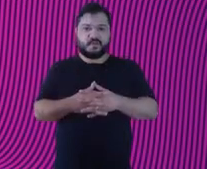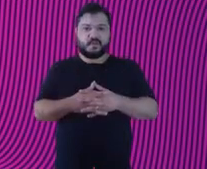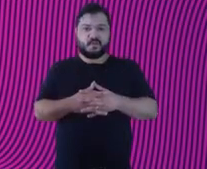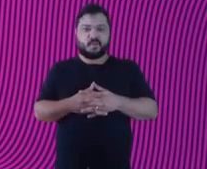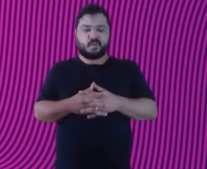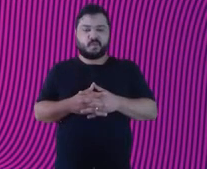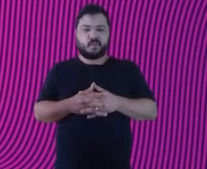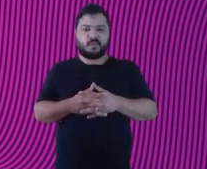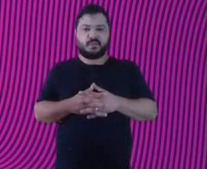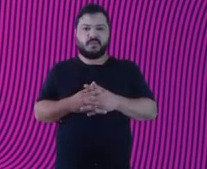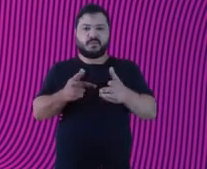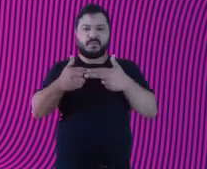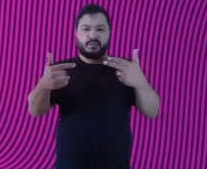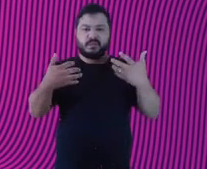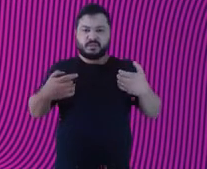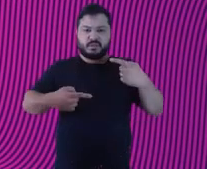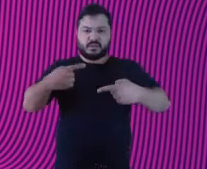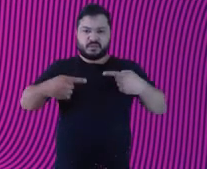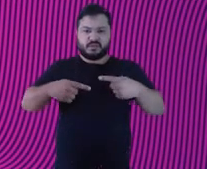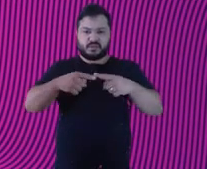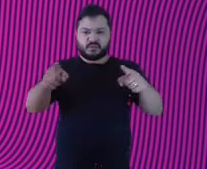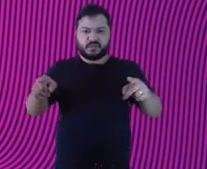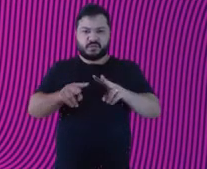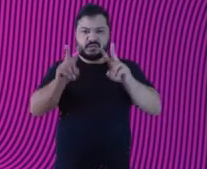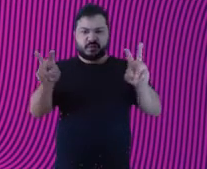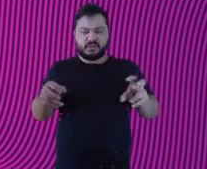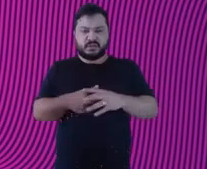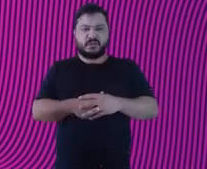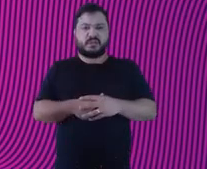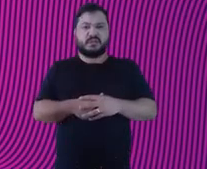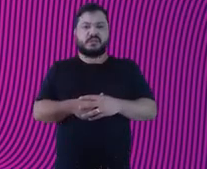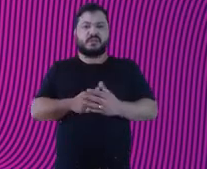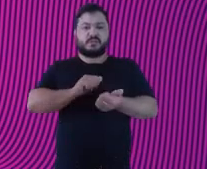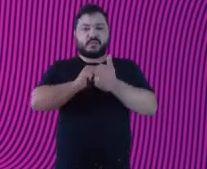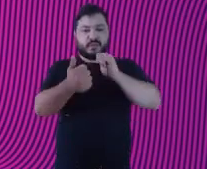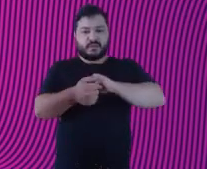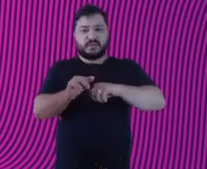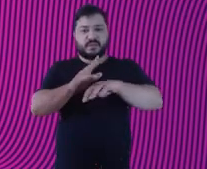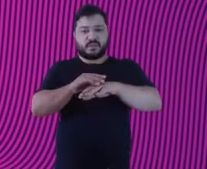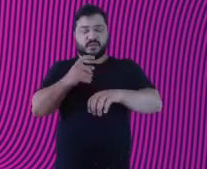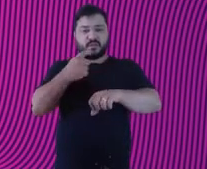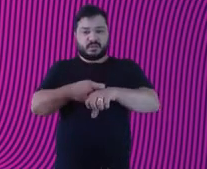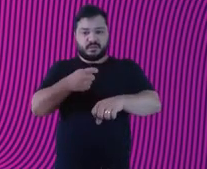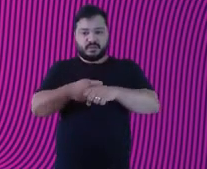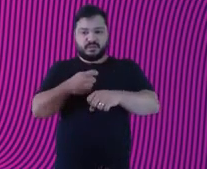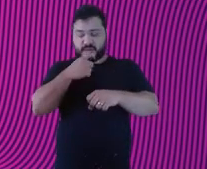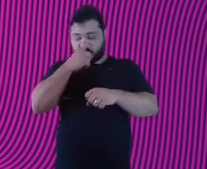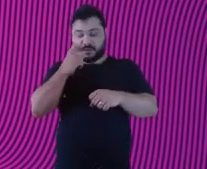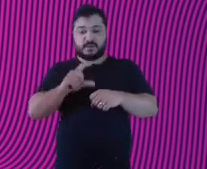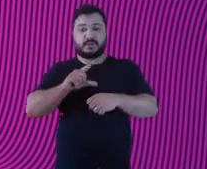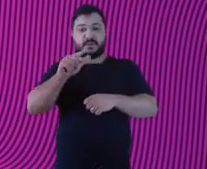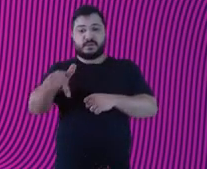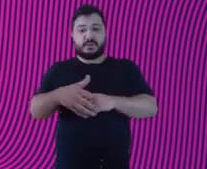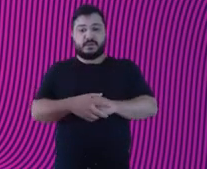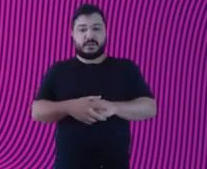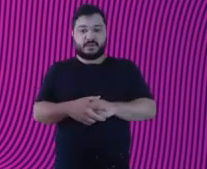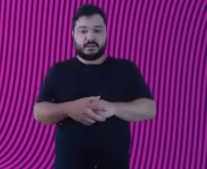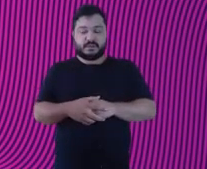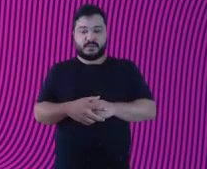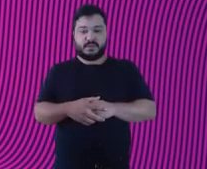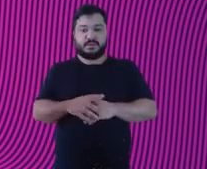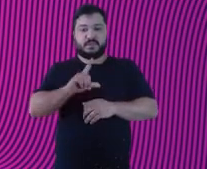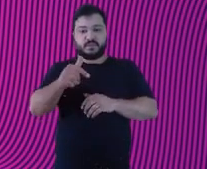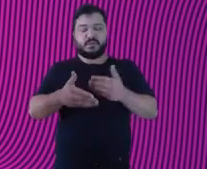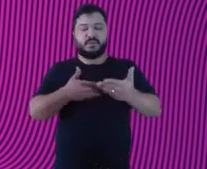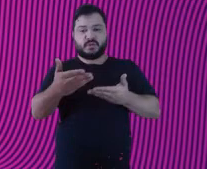gostaria de discutir com vocês é sobre a reavaliação da doença óssea, depois do pós-tratamento,